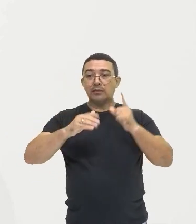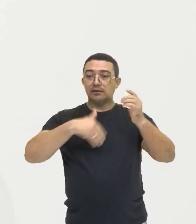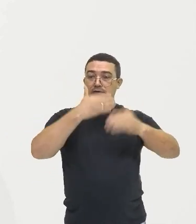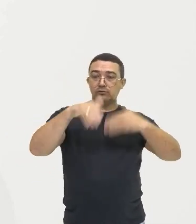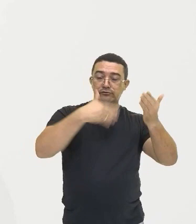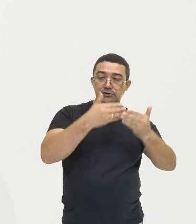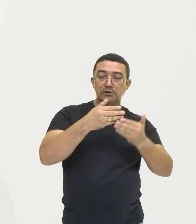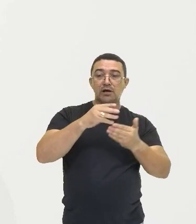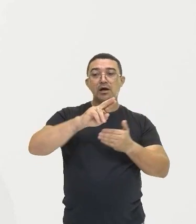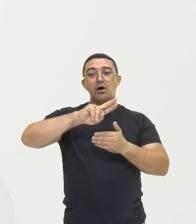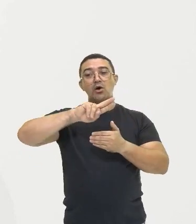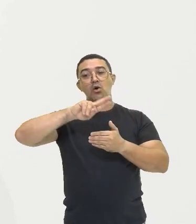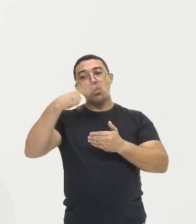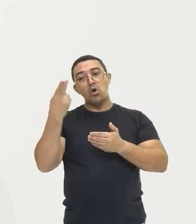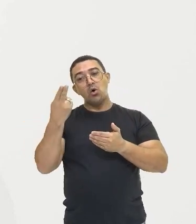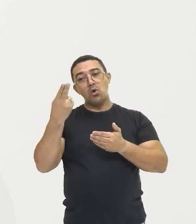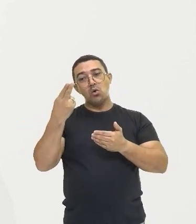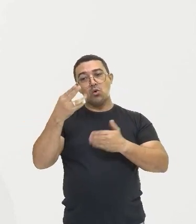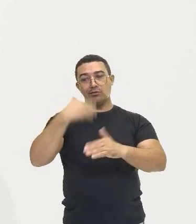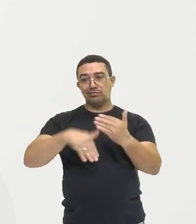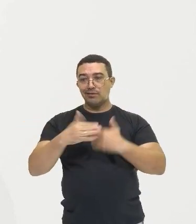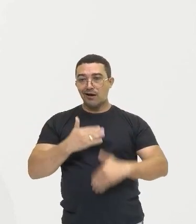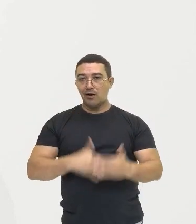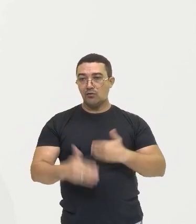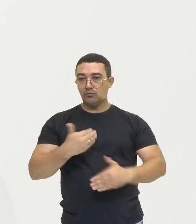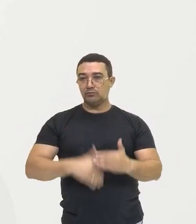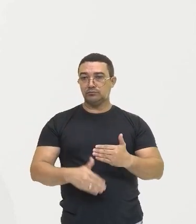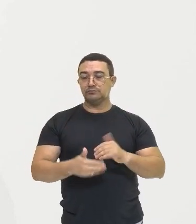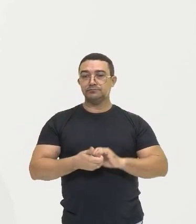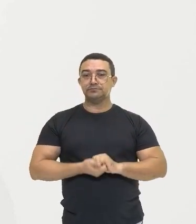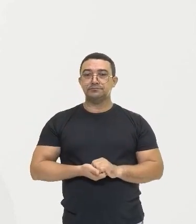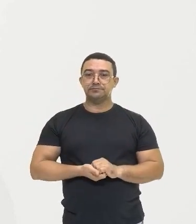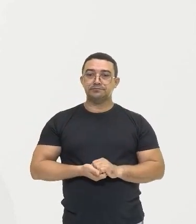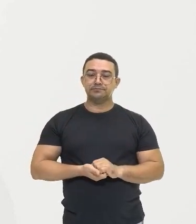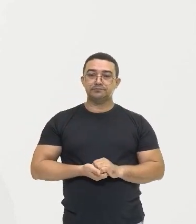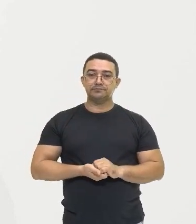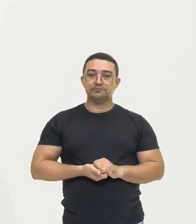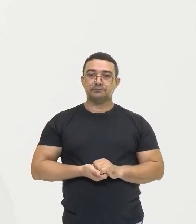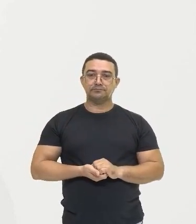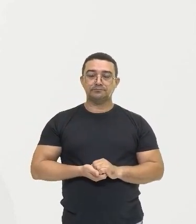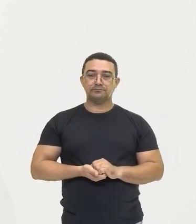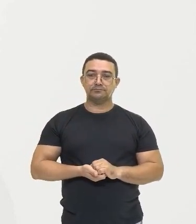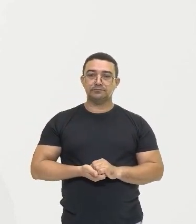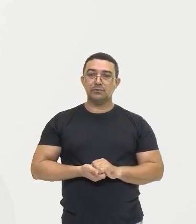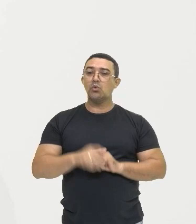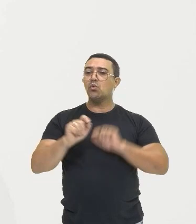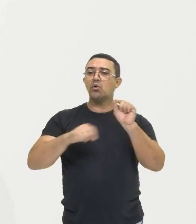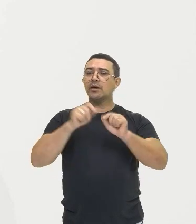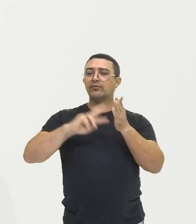ou não. Começaremos com o IDH, tudo bem? Olha só, o que é o